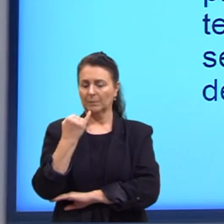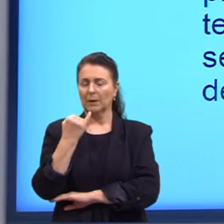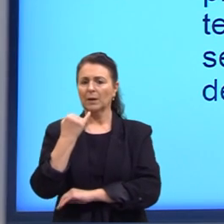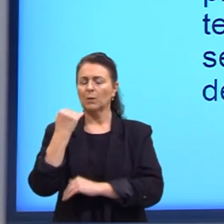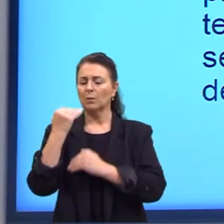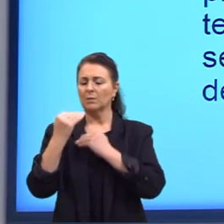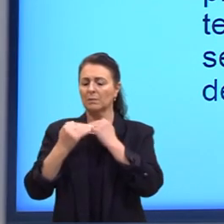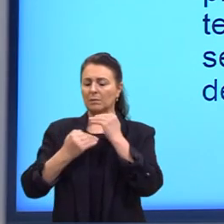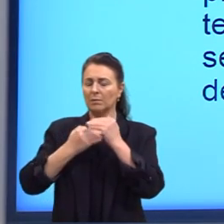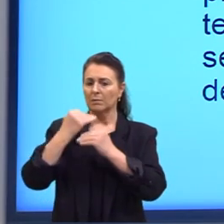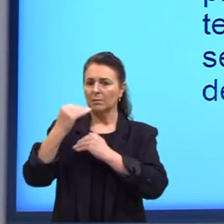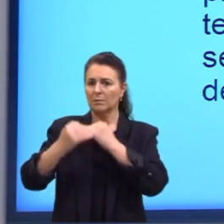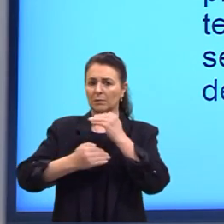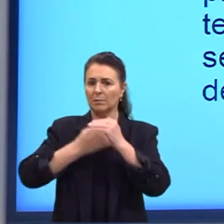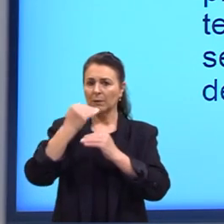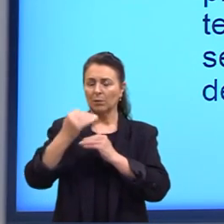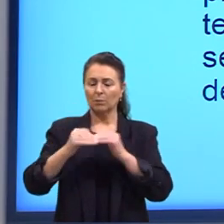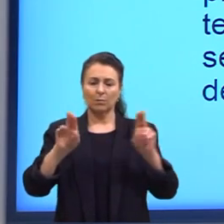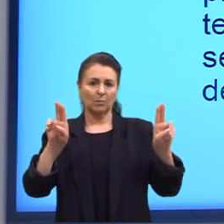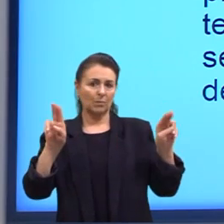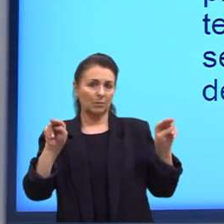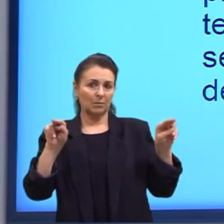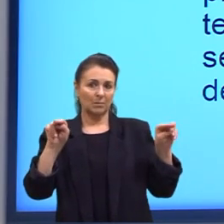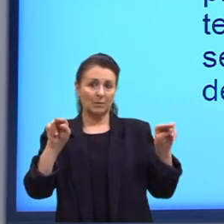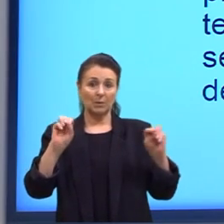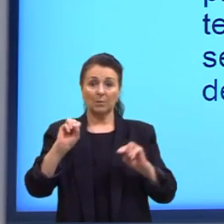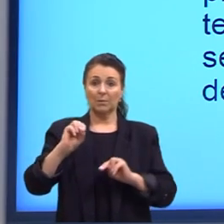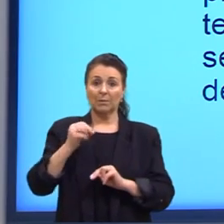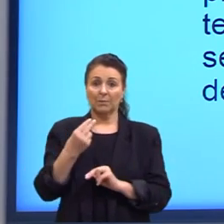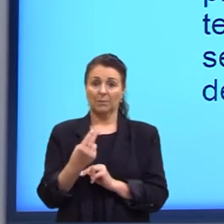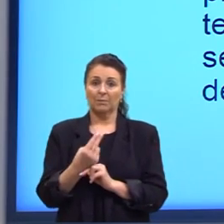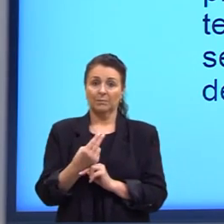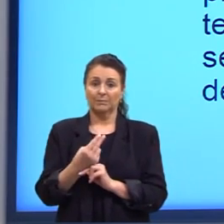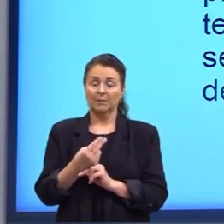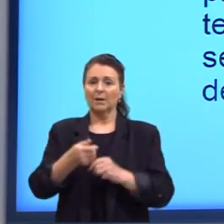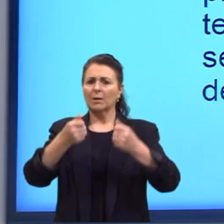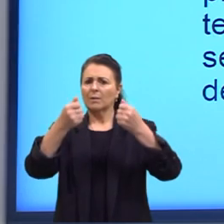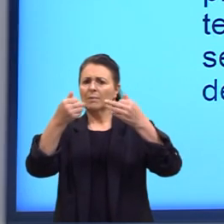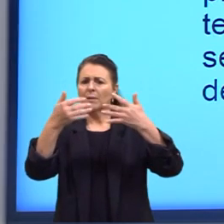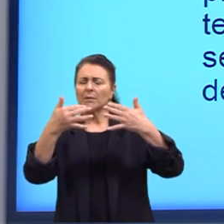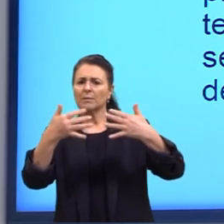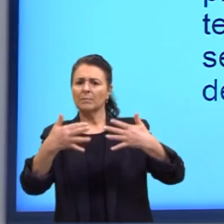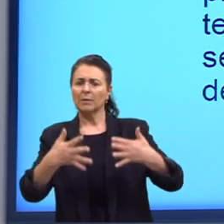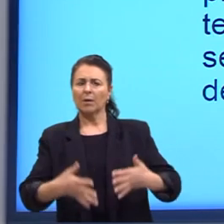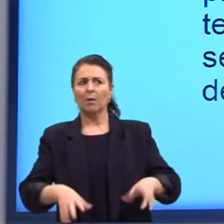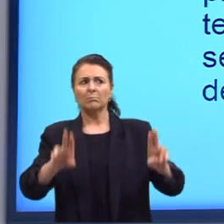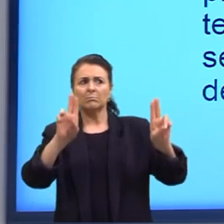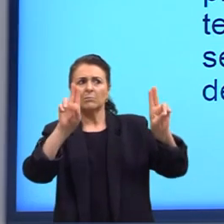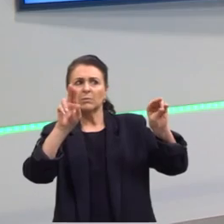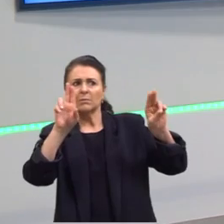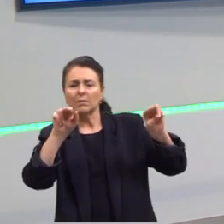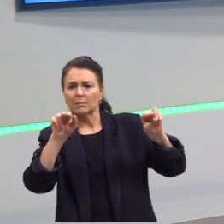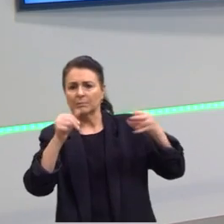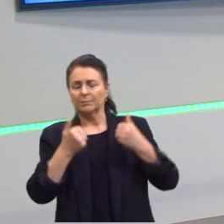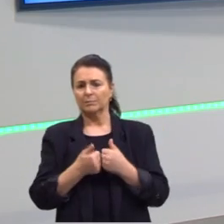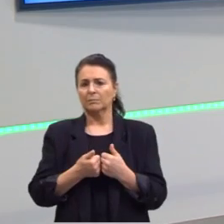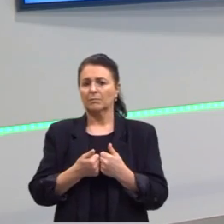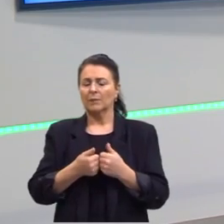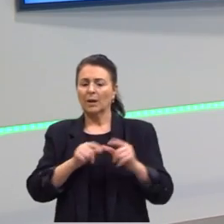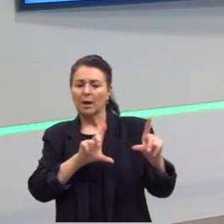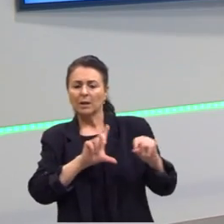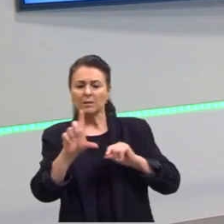desenvolvimento do tema ou seja vai falar sobre um determinado tema a